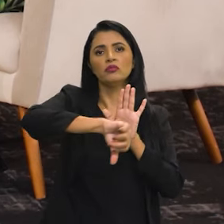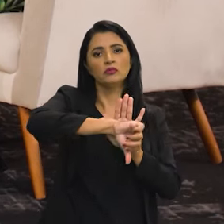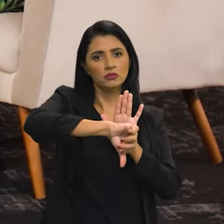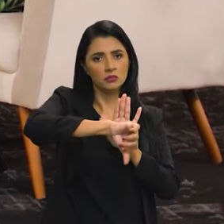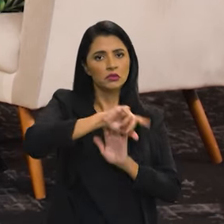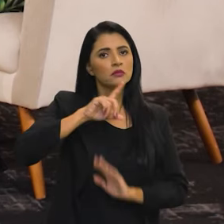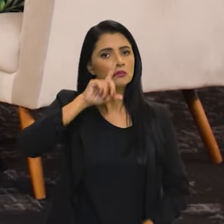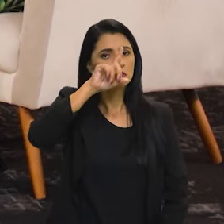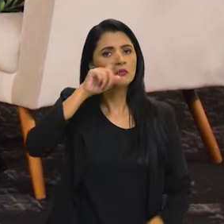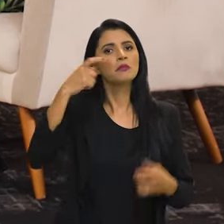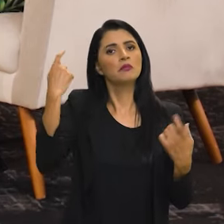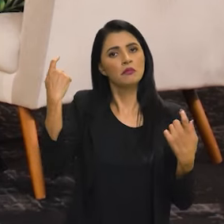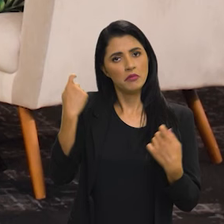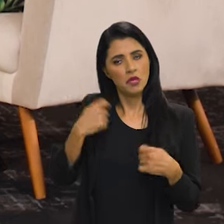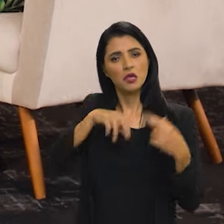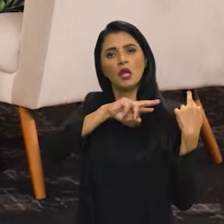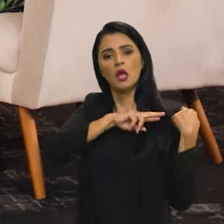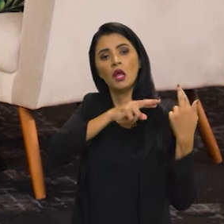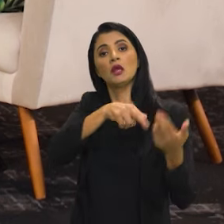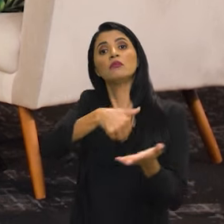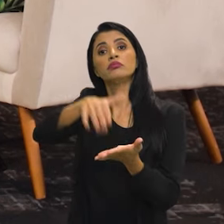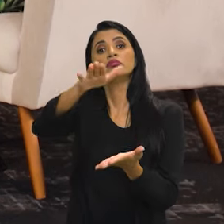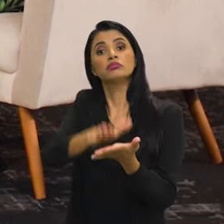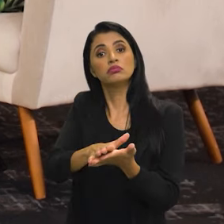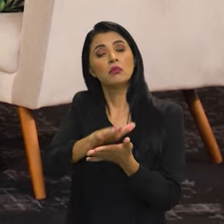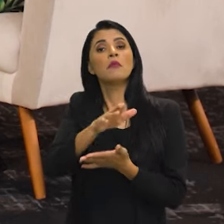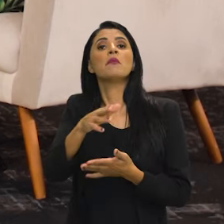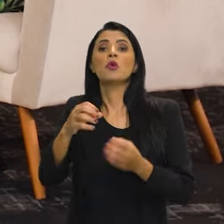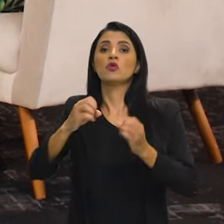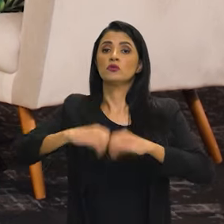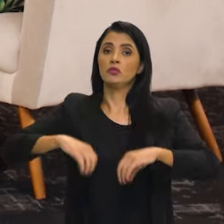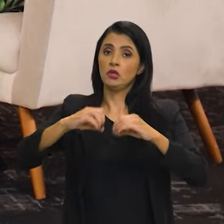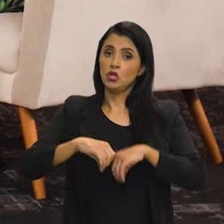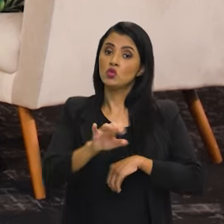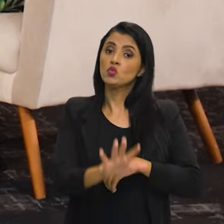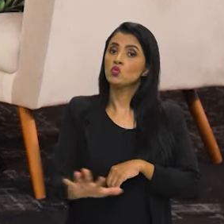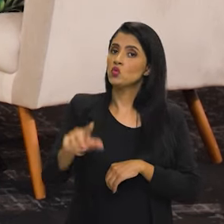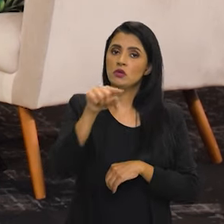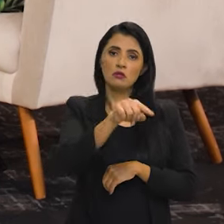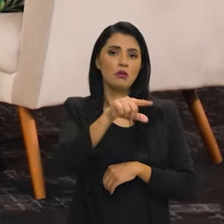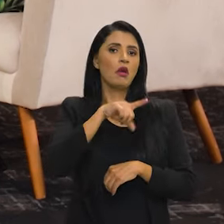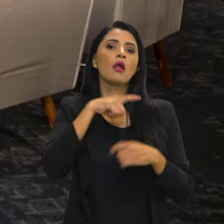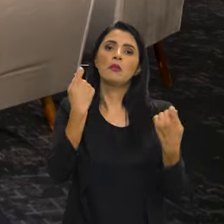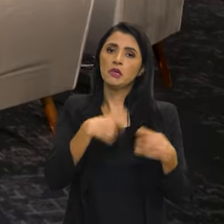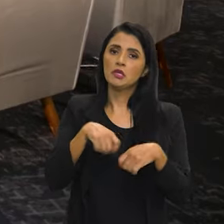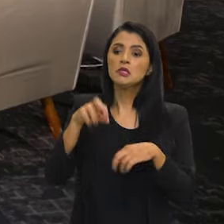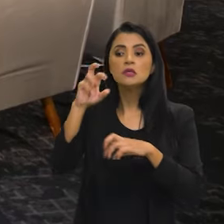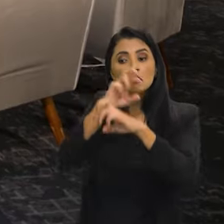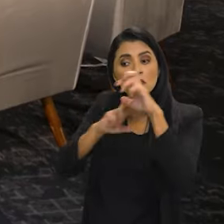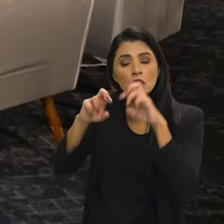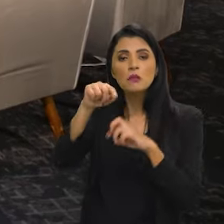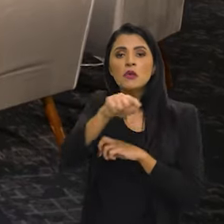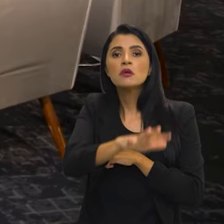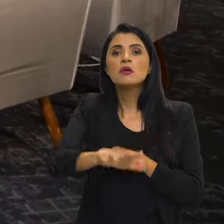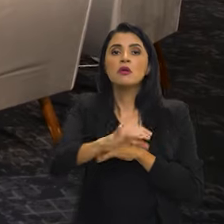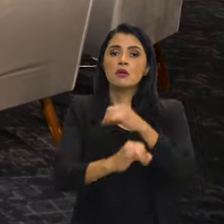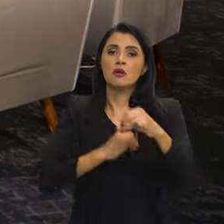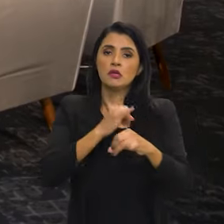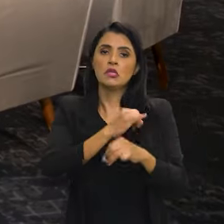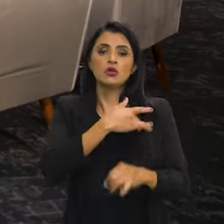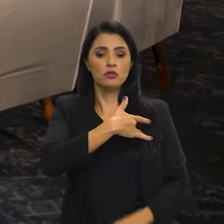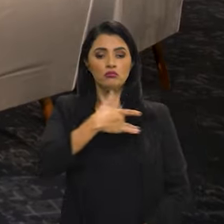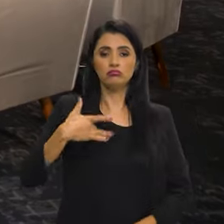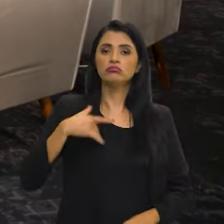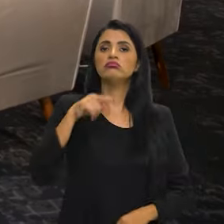risco. Então, a gente precisa responsabilizar pelos danos, de modo geral, daquilo que ela tem que cuidar para que esse ambiente